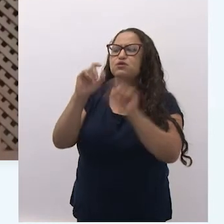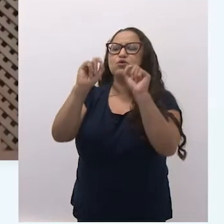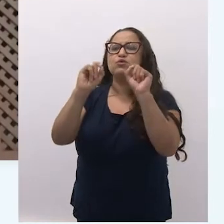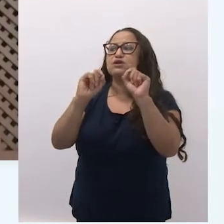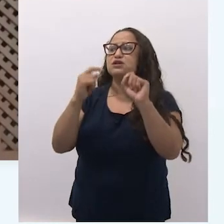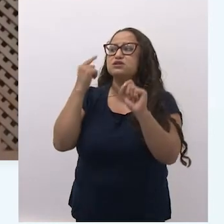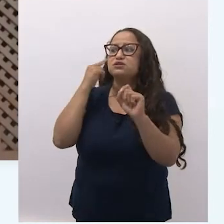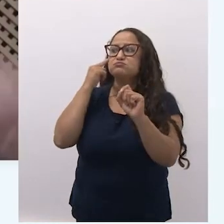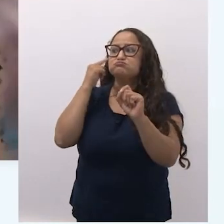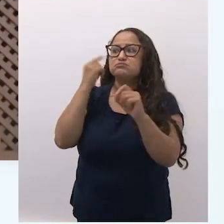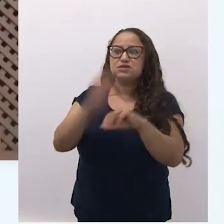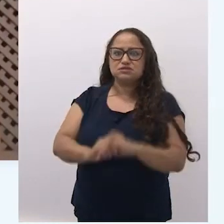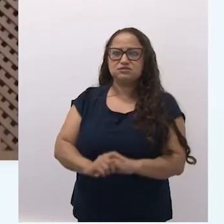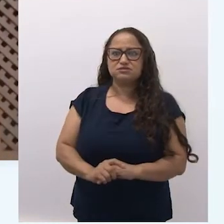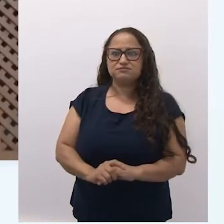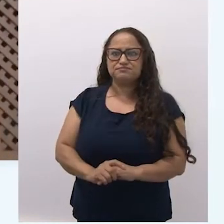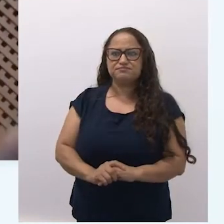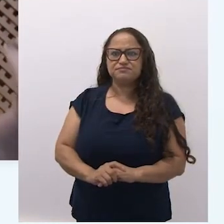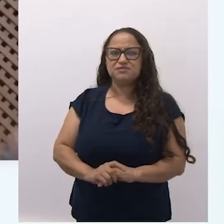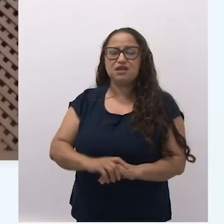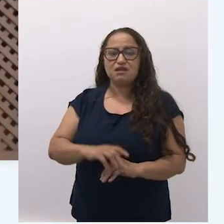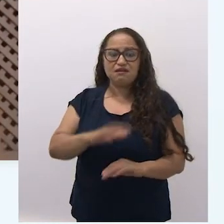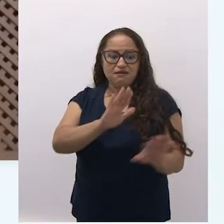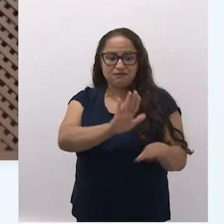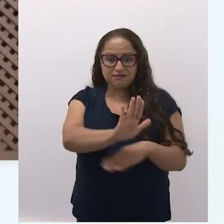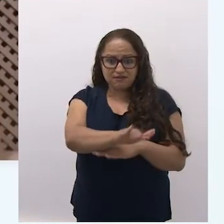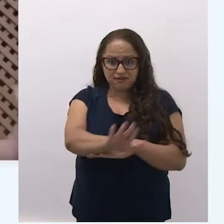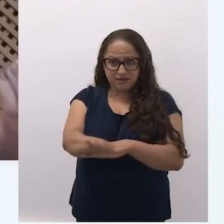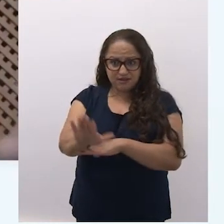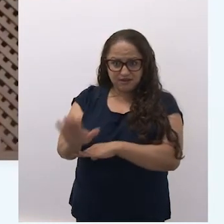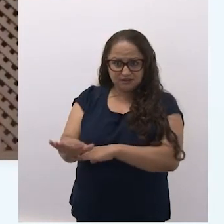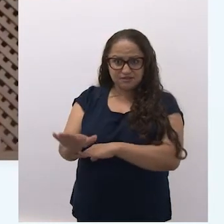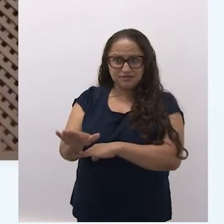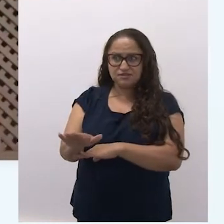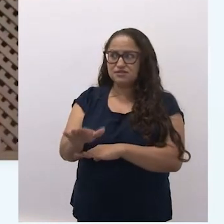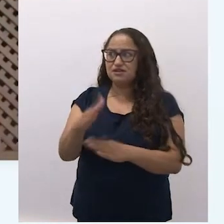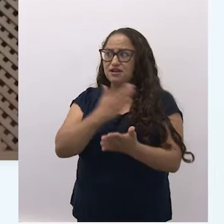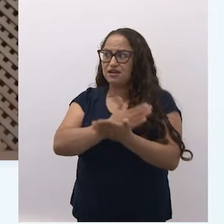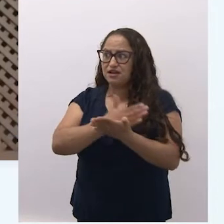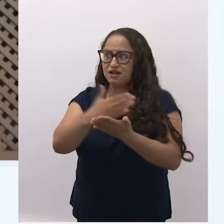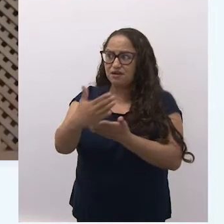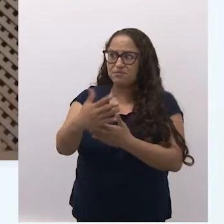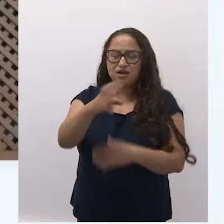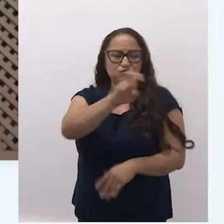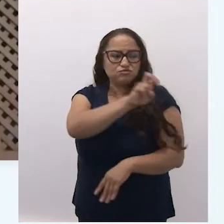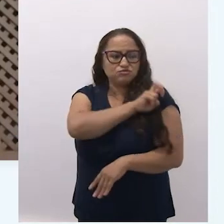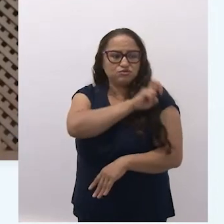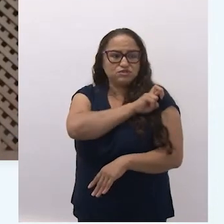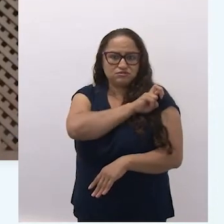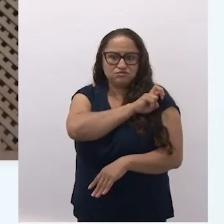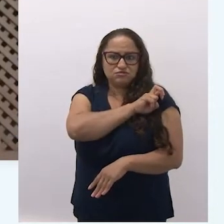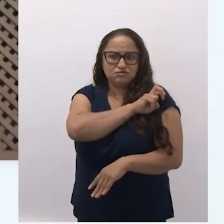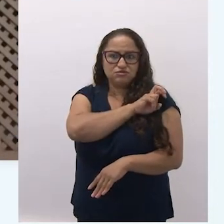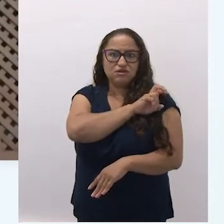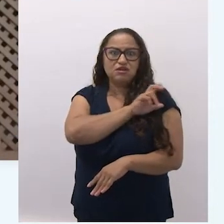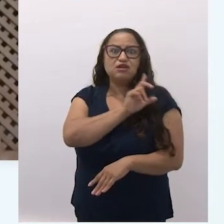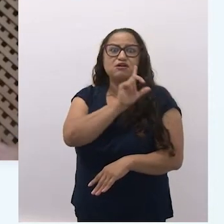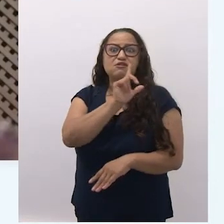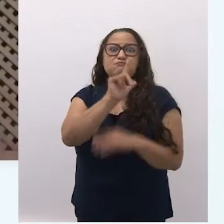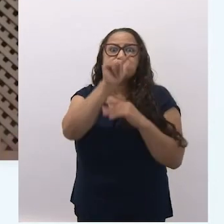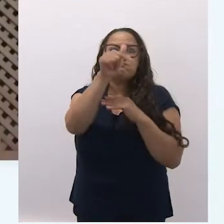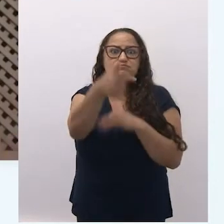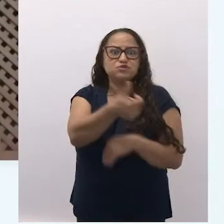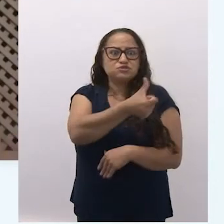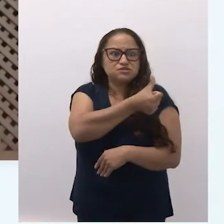né? São crianças que acabaram de sair do quinto ano, estão indo para o sexto ano,